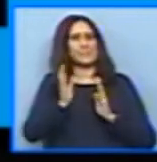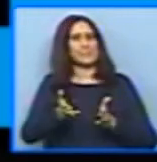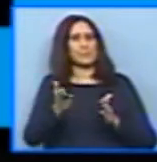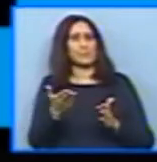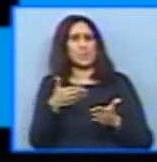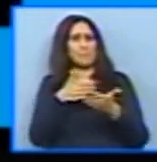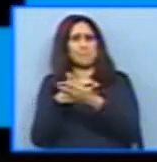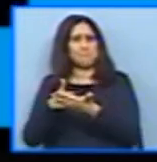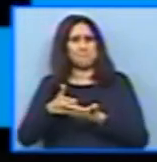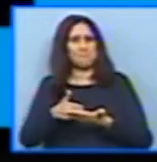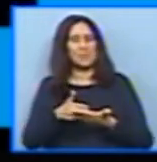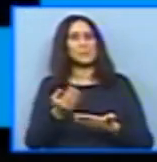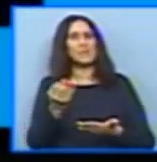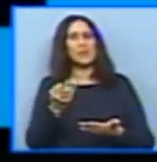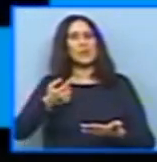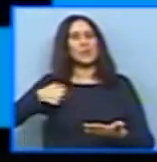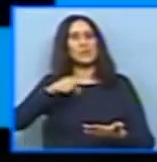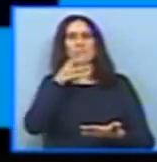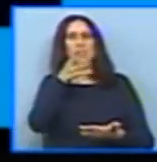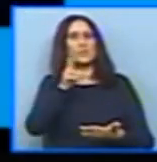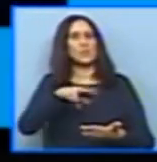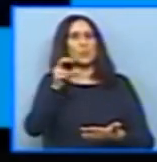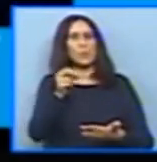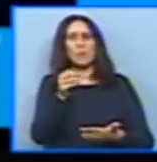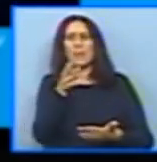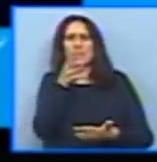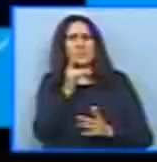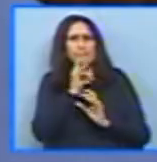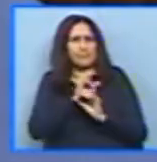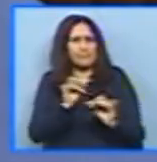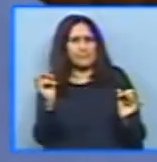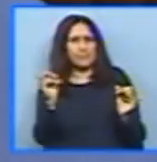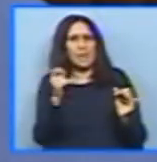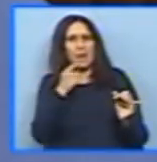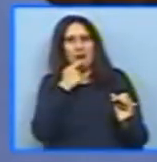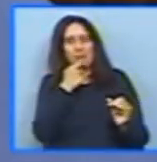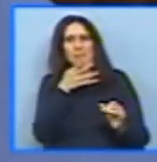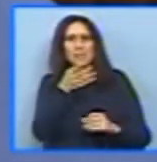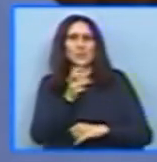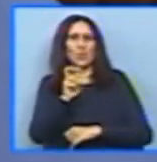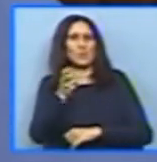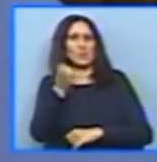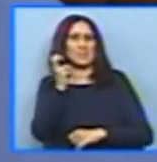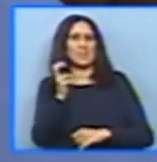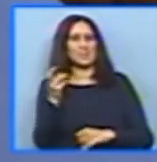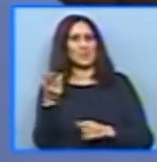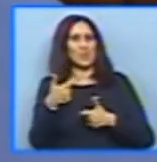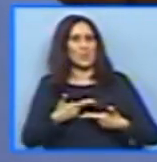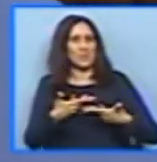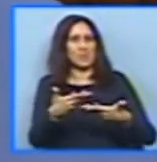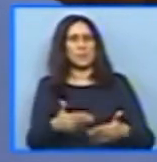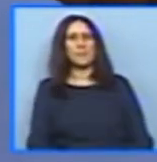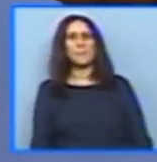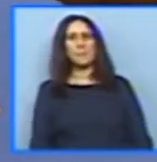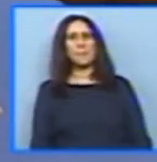beco sem saída, porque nunca poderemos dizer o indizível. É sempre um ousar dizer. Daí esse convite.